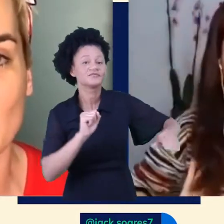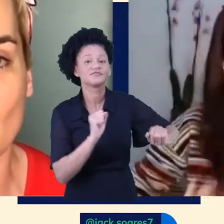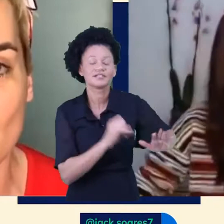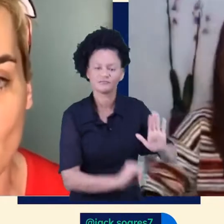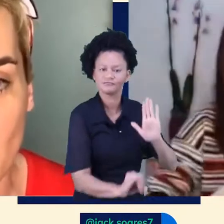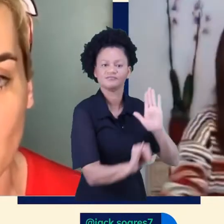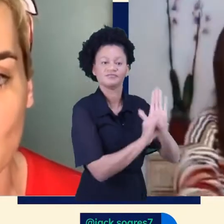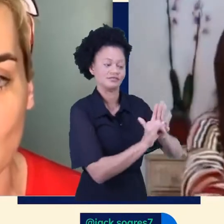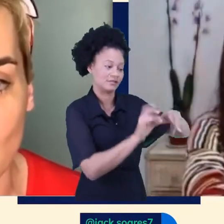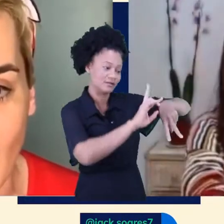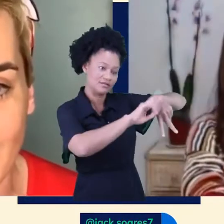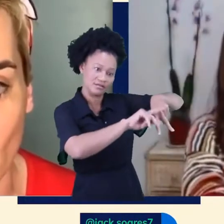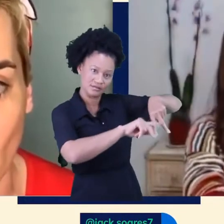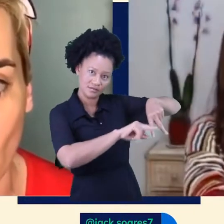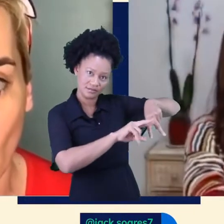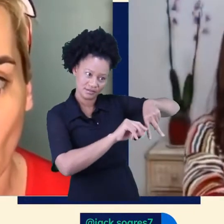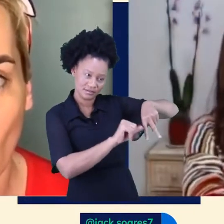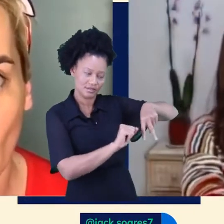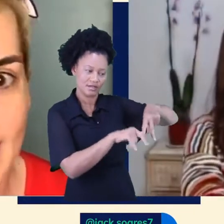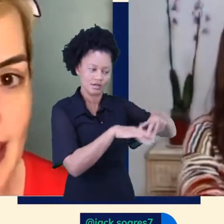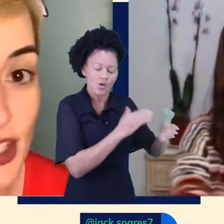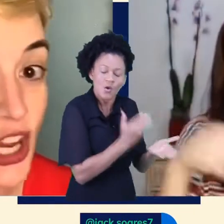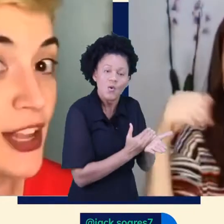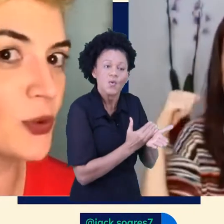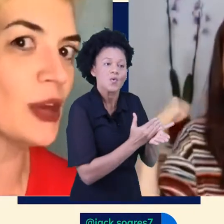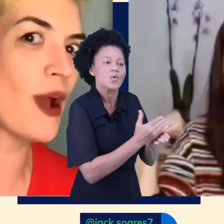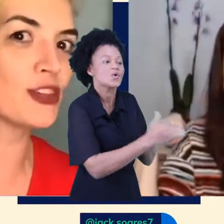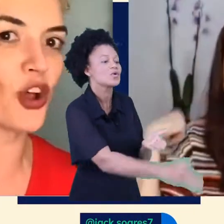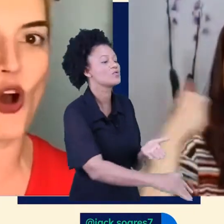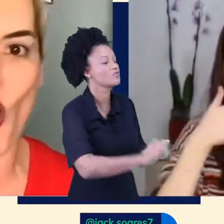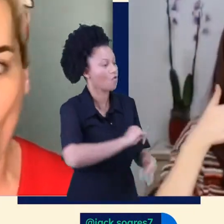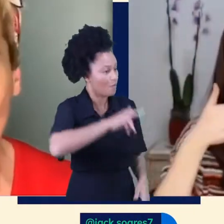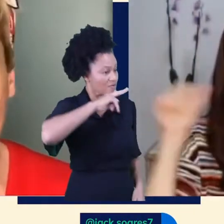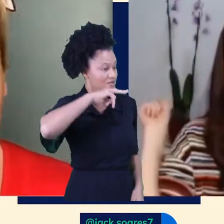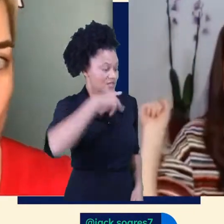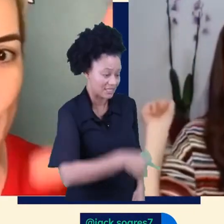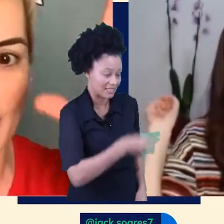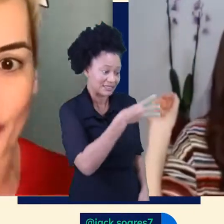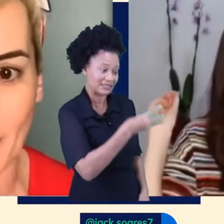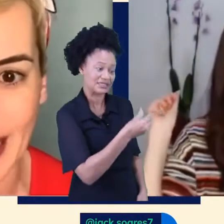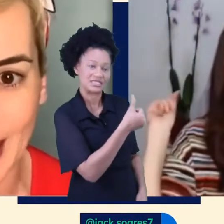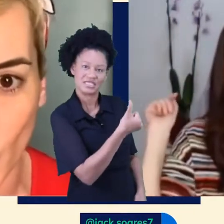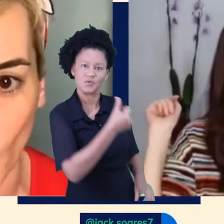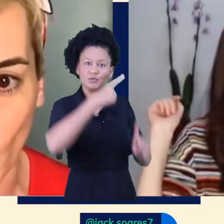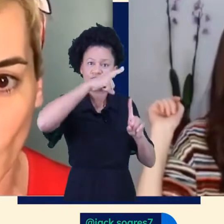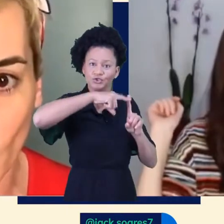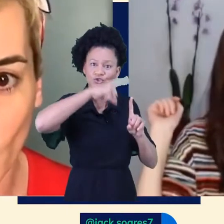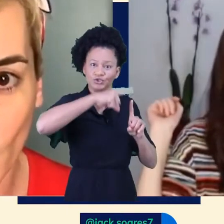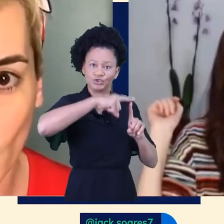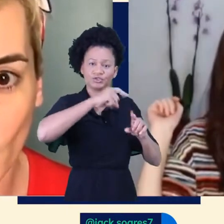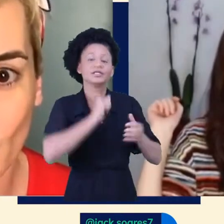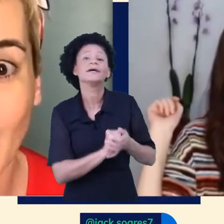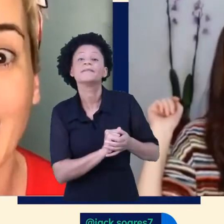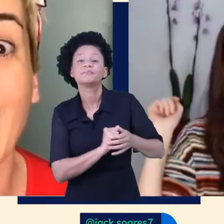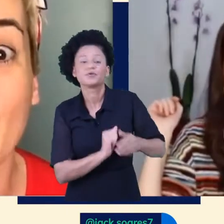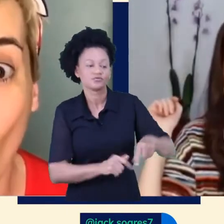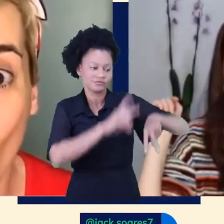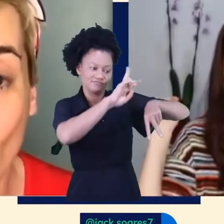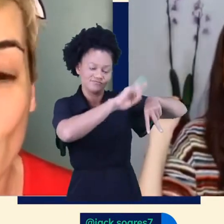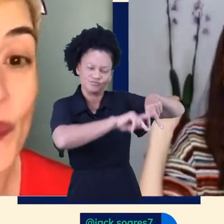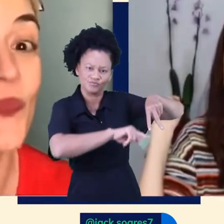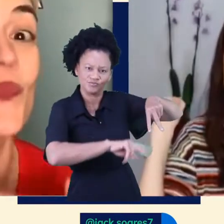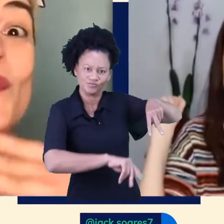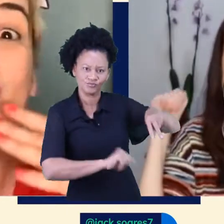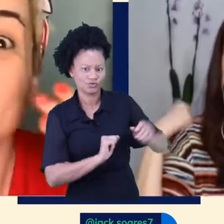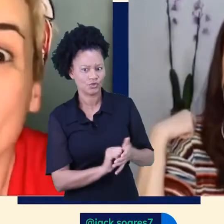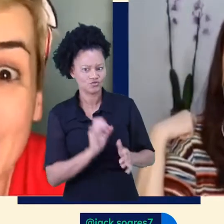31 diferentes tipos de gênero. Quer dizer que gênero não é só masculino e feminino?